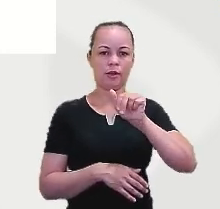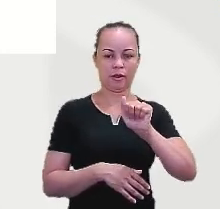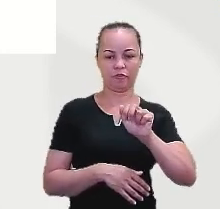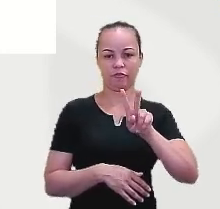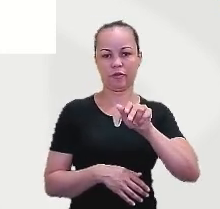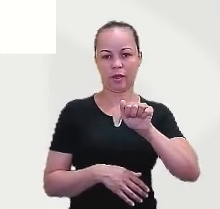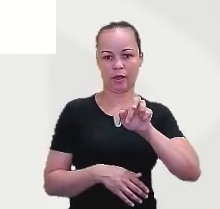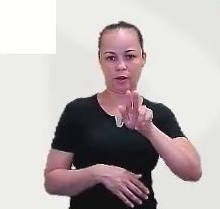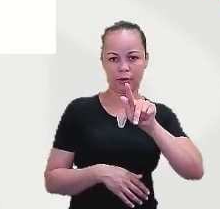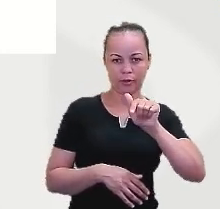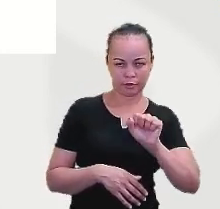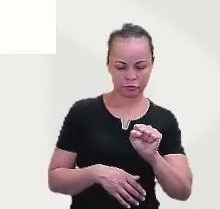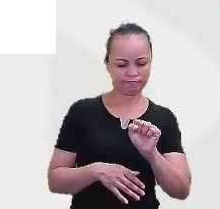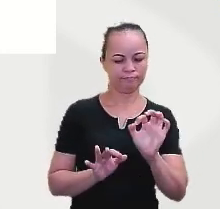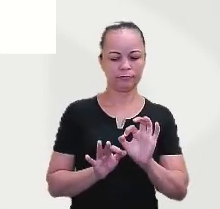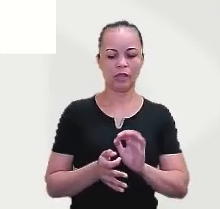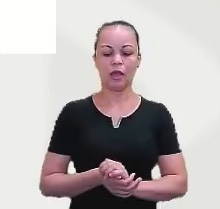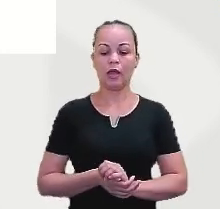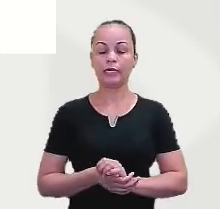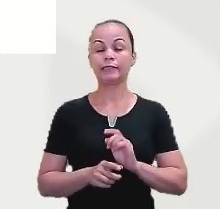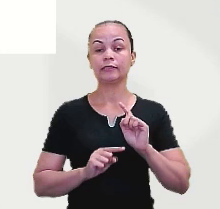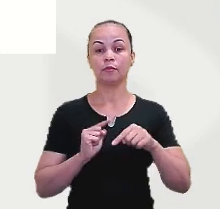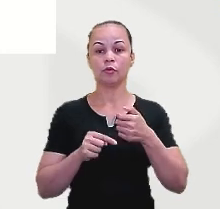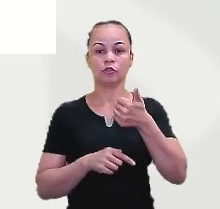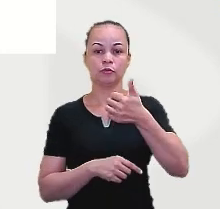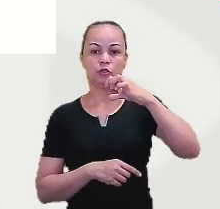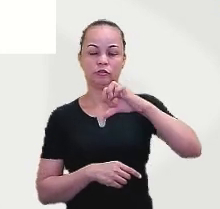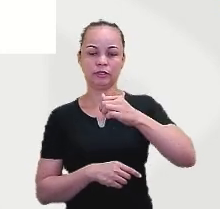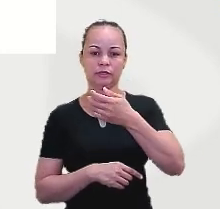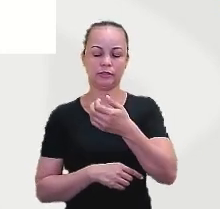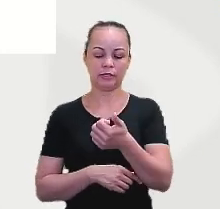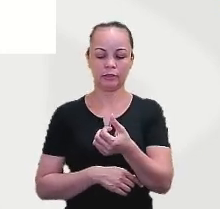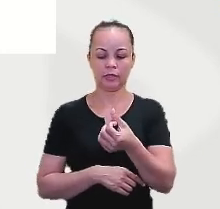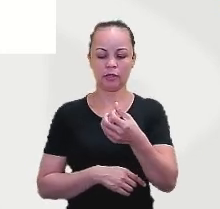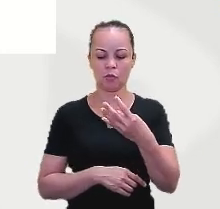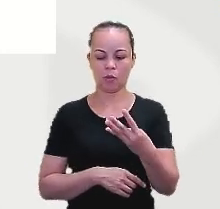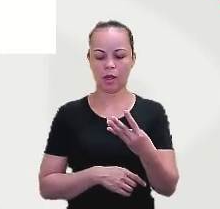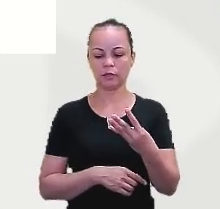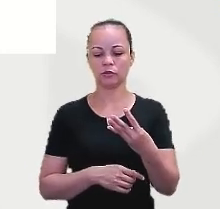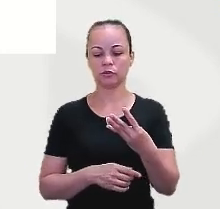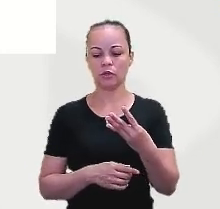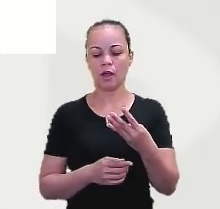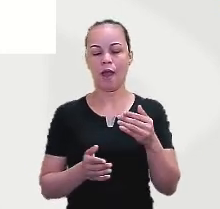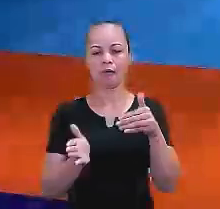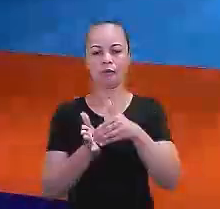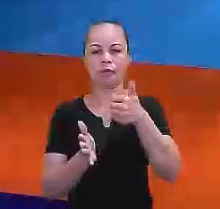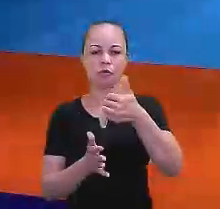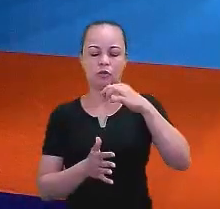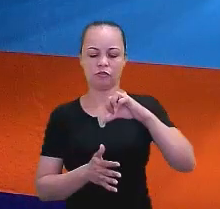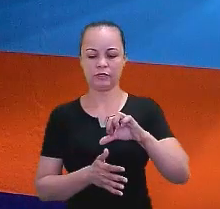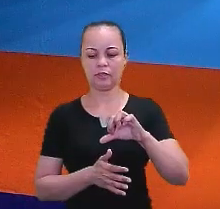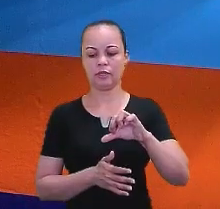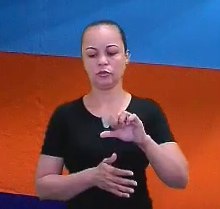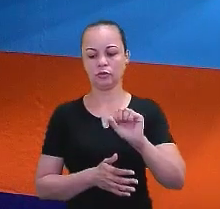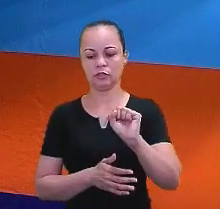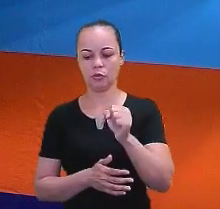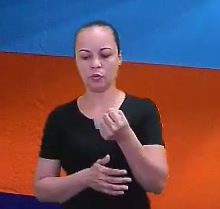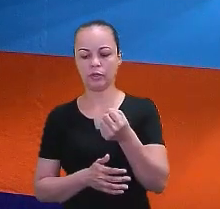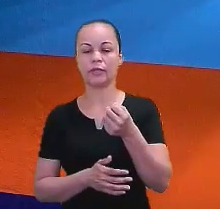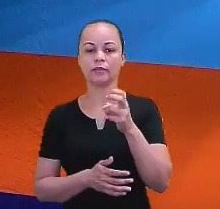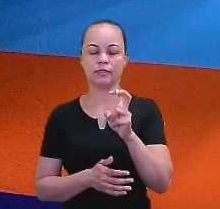85 pela ditadura militar, que foi um processo que ainda hoje está muito